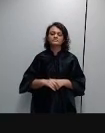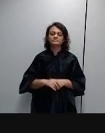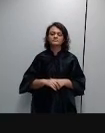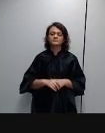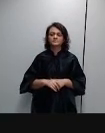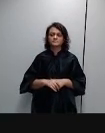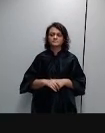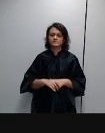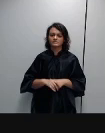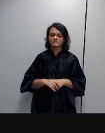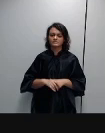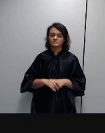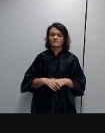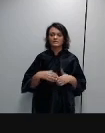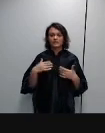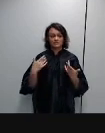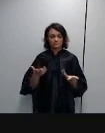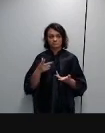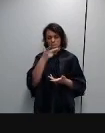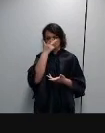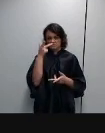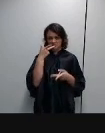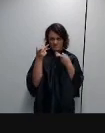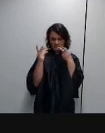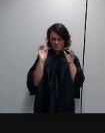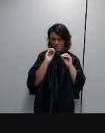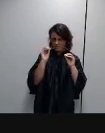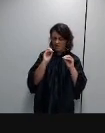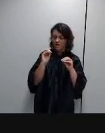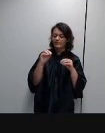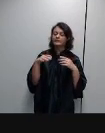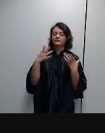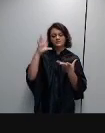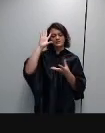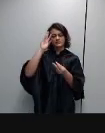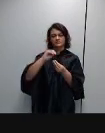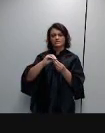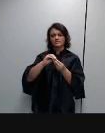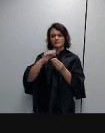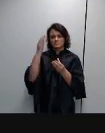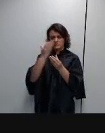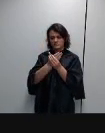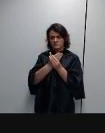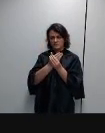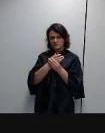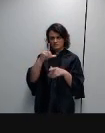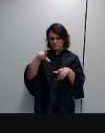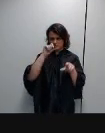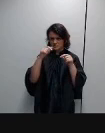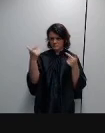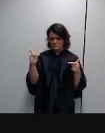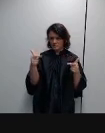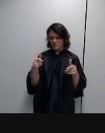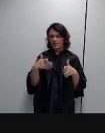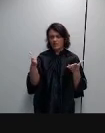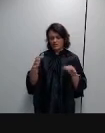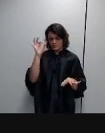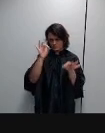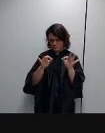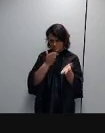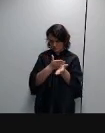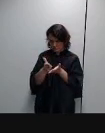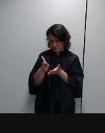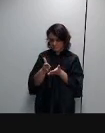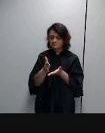diante do Silêncio eu posso compreender e não há mais nenhum processo a destacar podemos proclamar o julgamento do bloco isso então